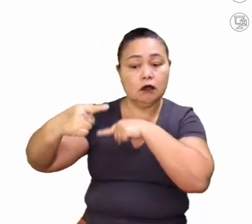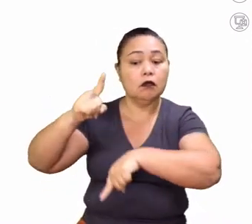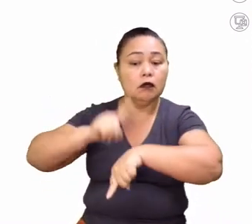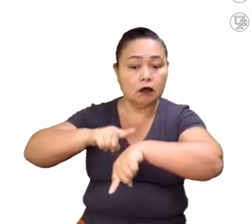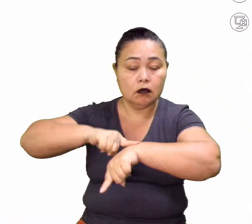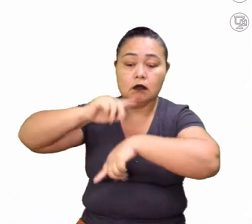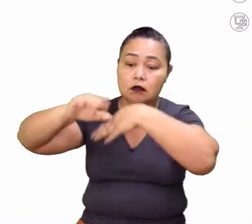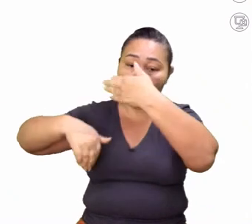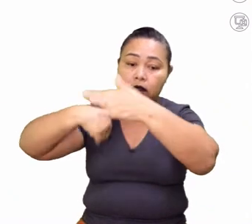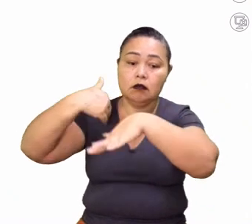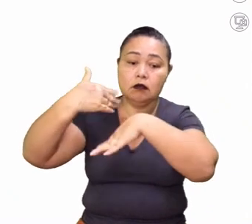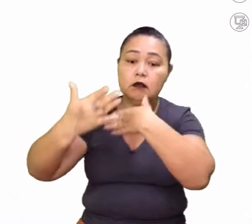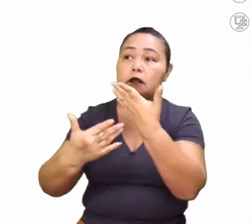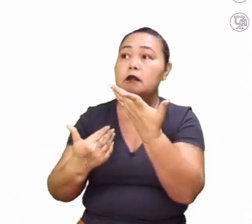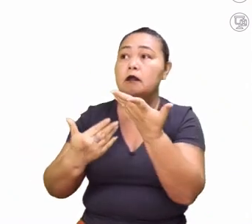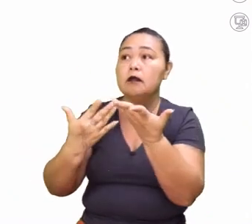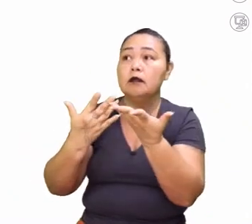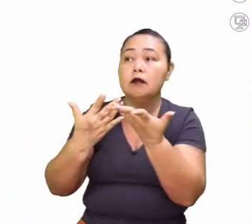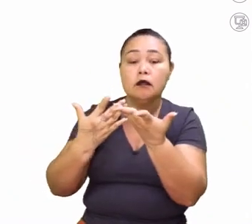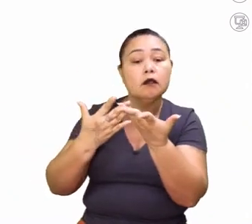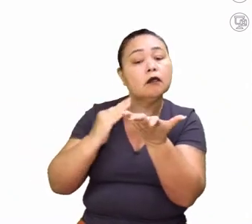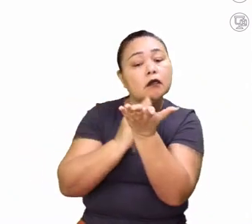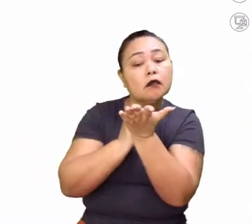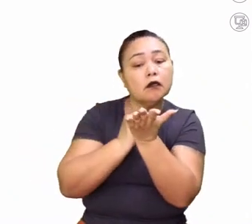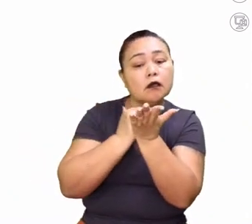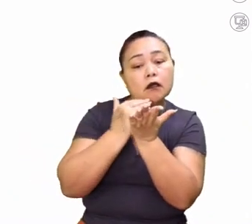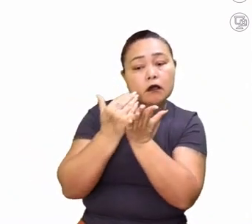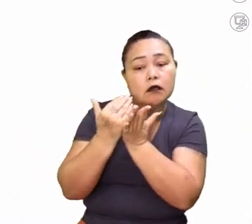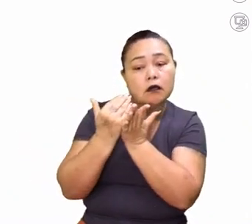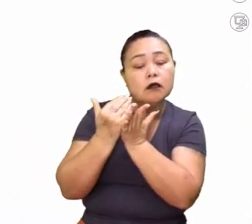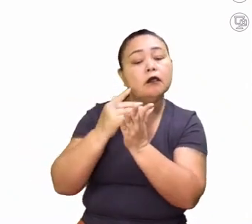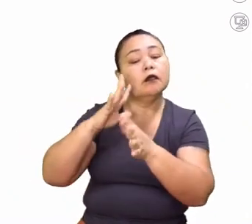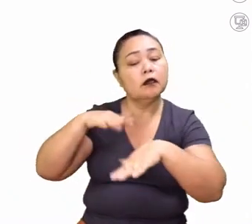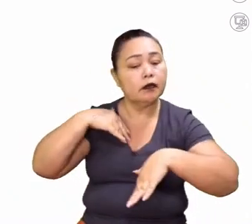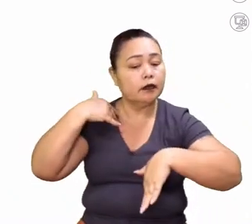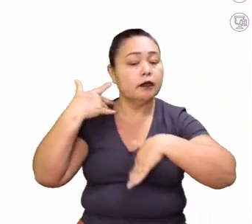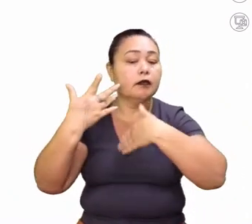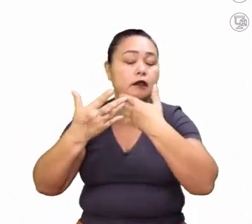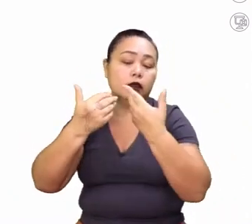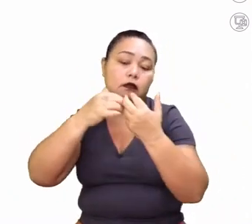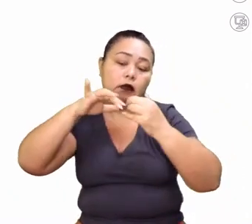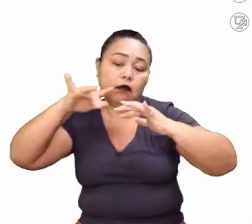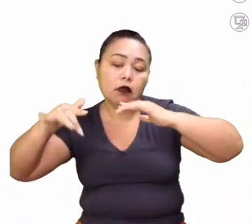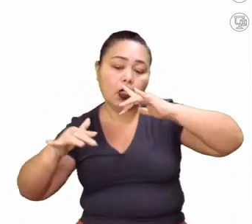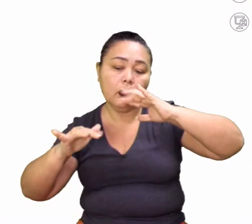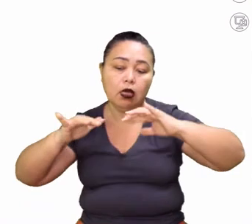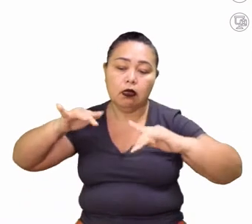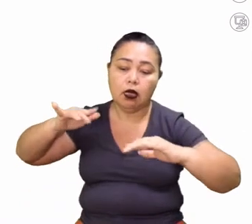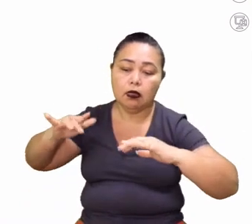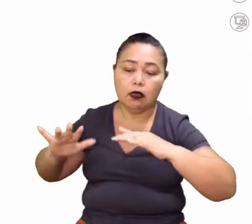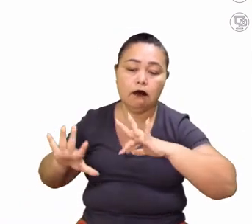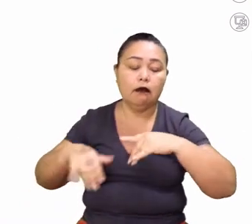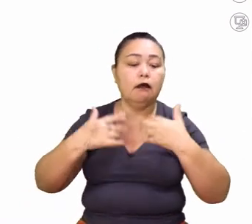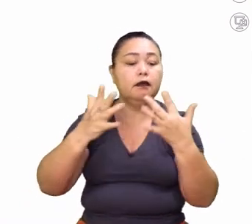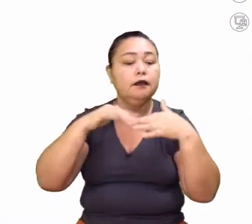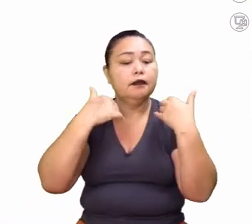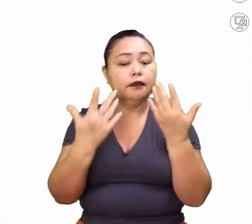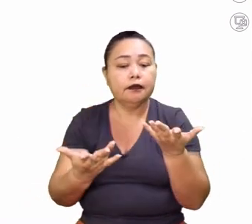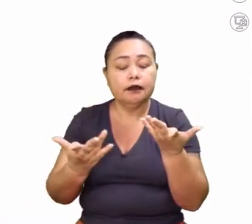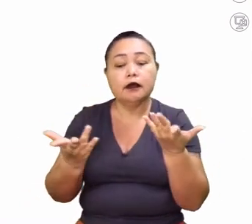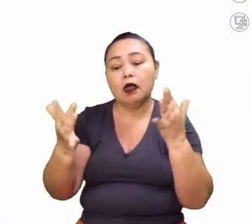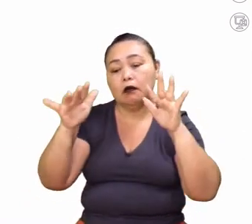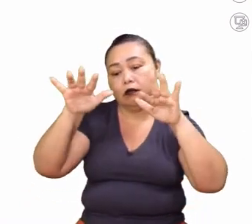passar do tempo ele vai perdendo esse aqui é no início nós sabemos que o passar do tempo ele vai desmoronando perdendo a capacidade até